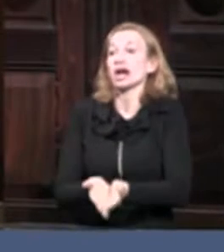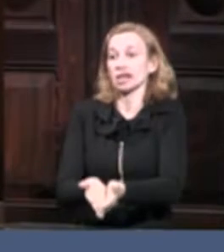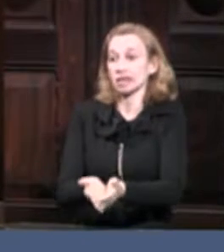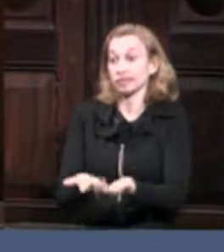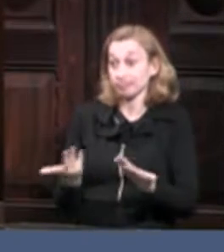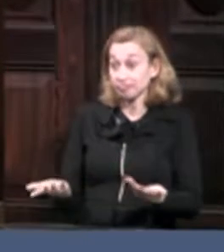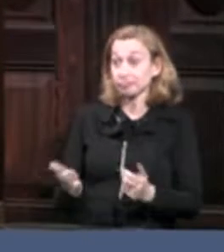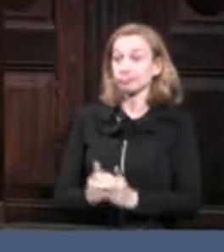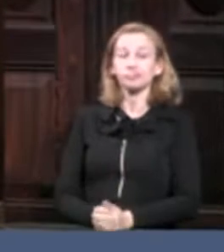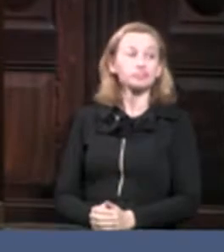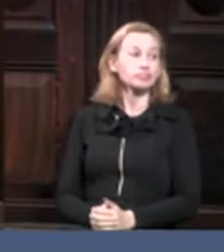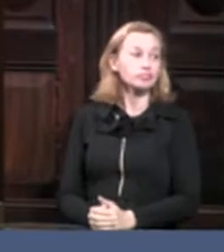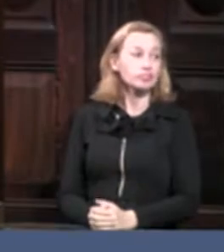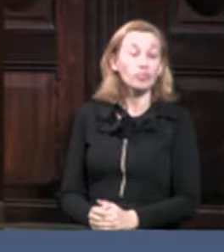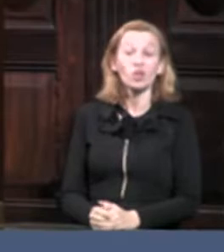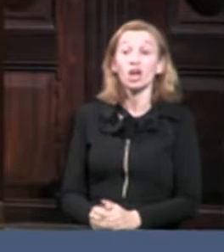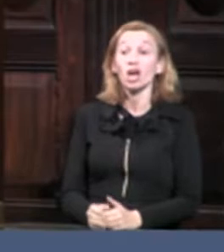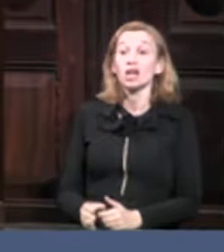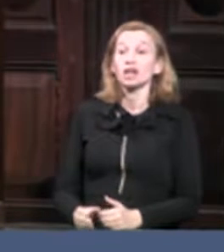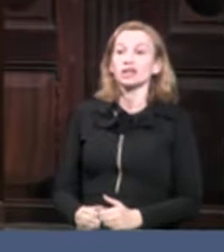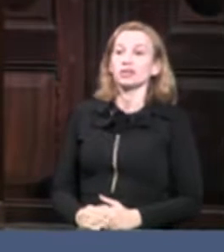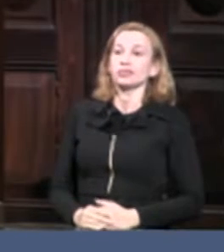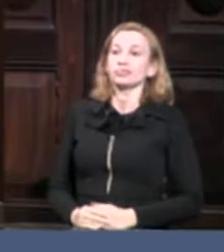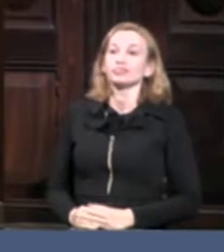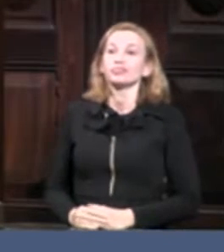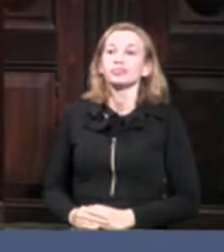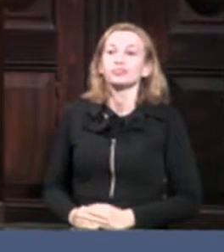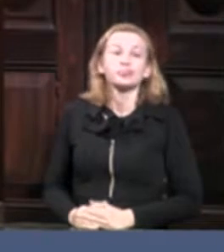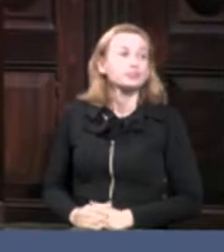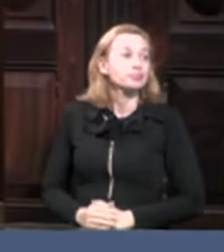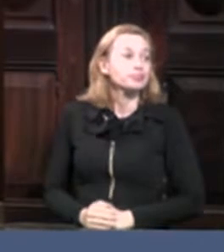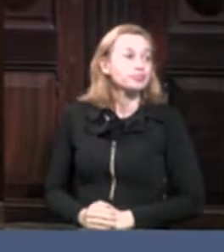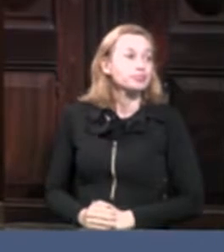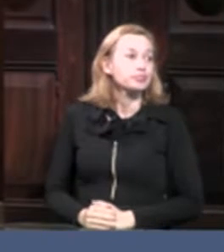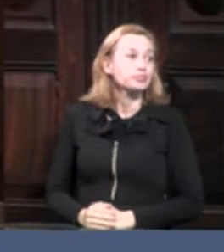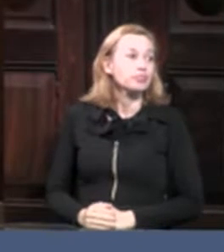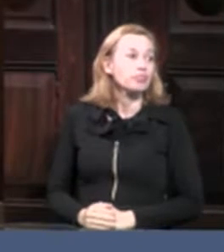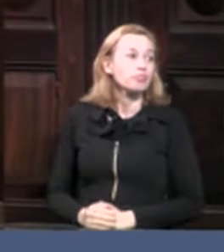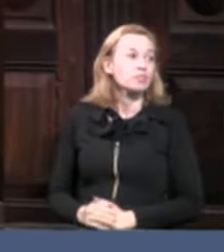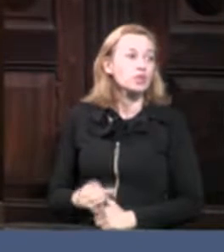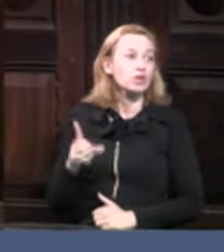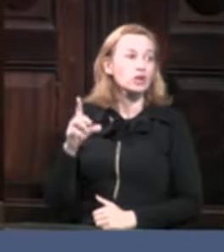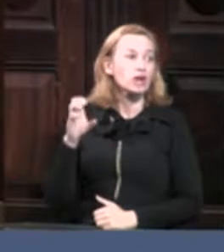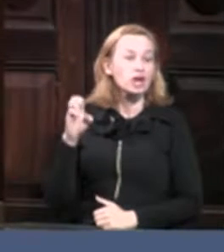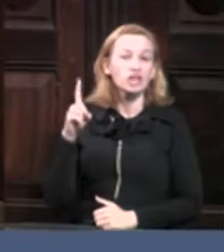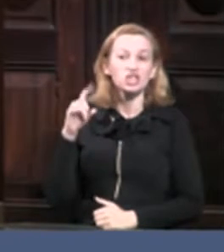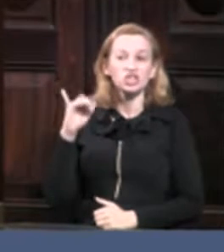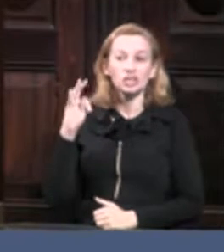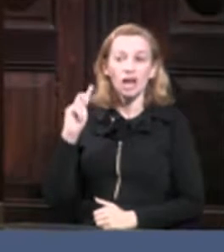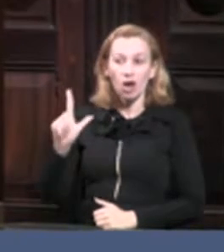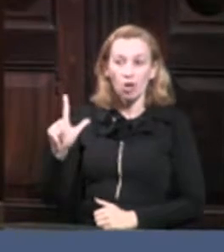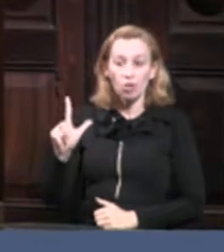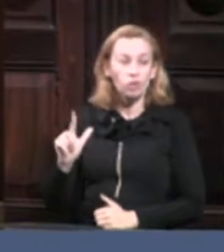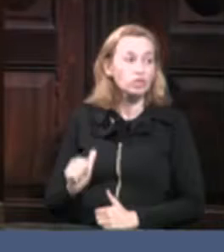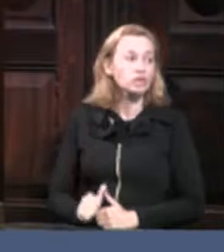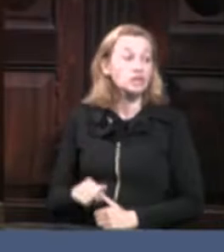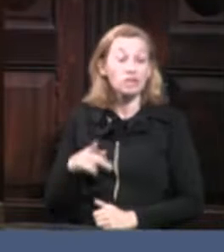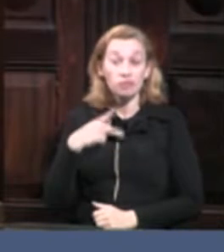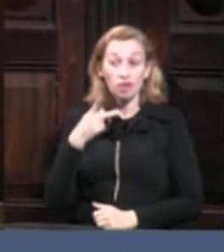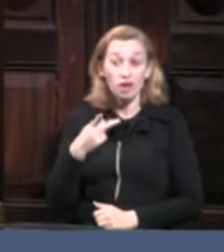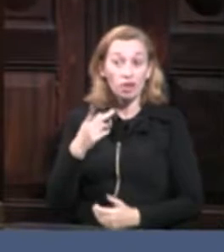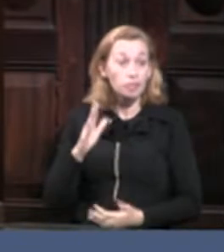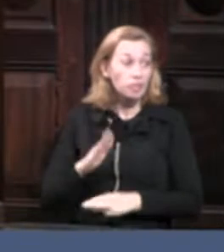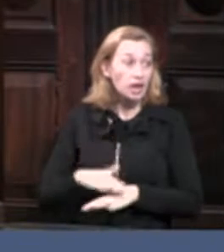nos processos legislativos do Estado do Rio de Janeiro. E o edital é ainda mais perverso, porque ele